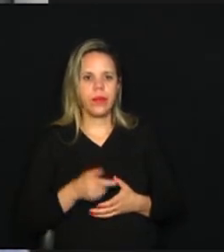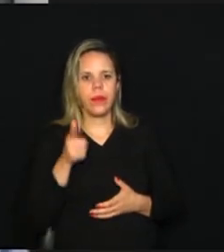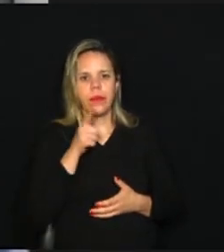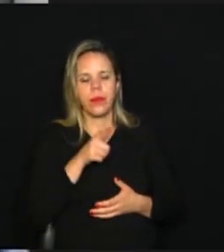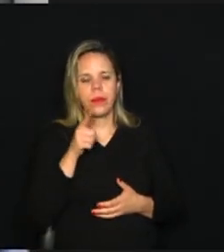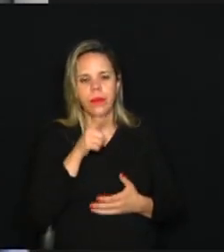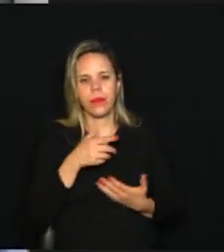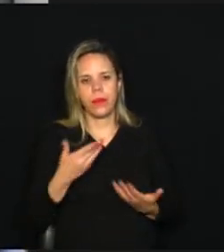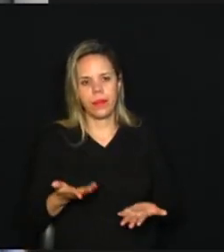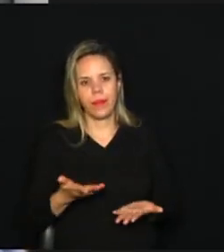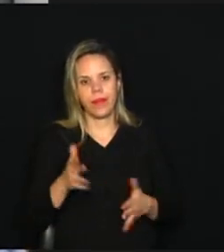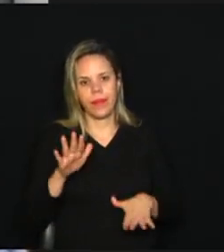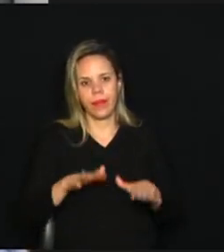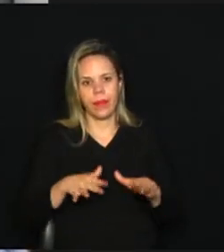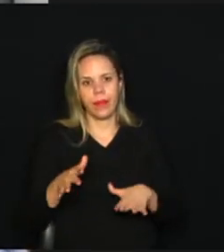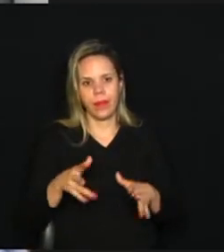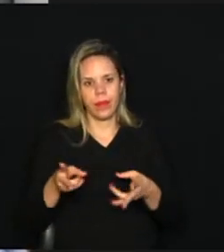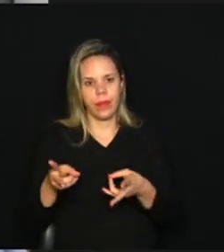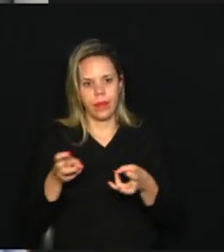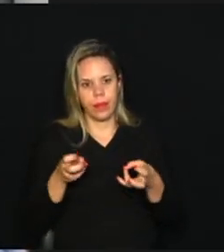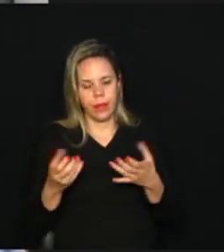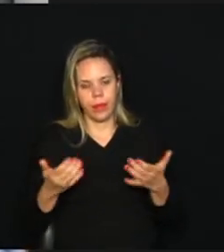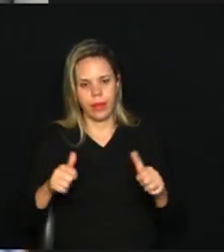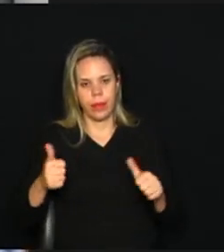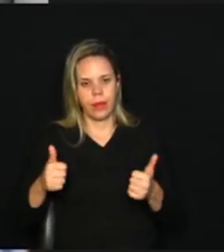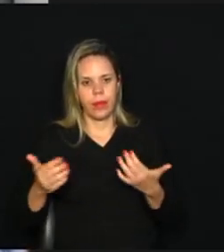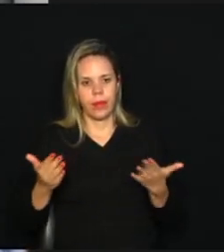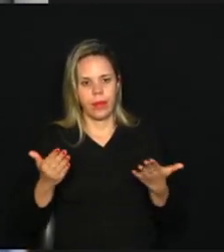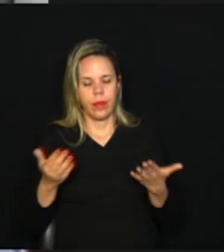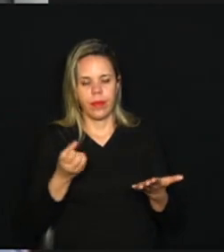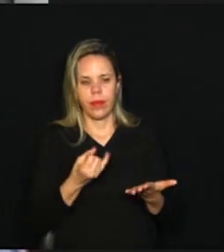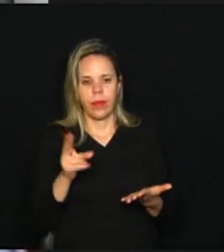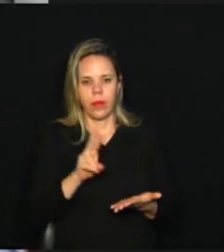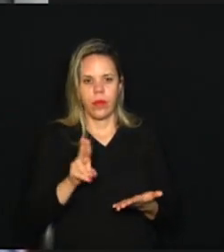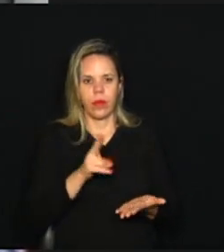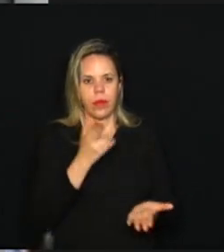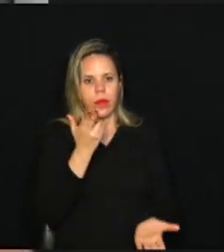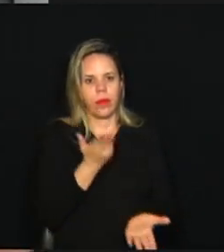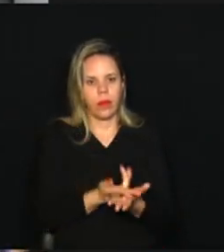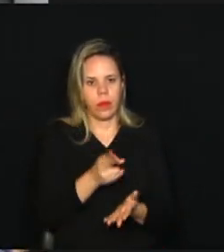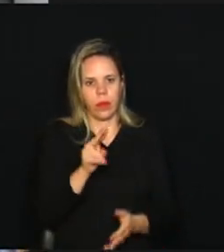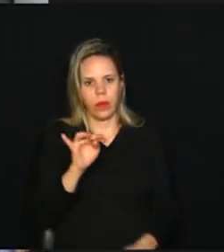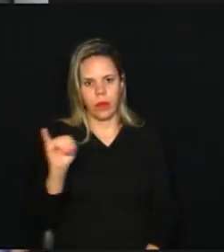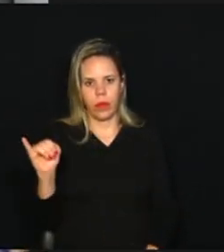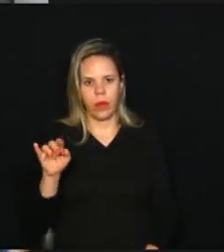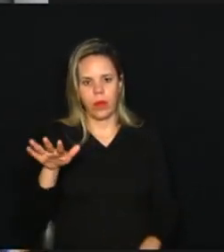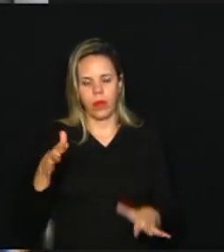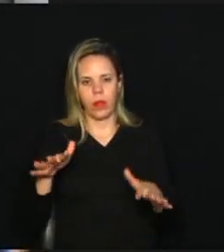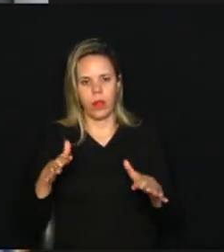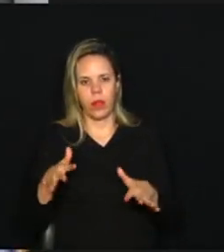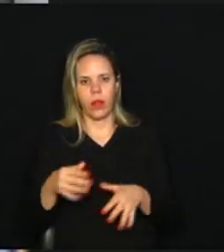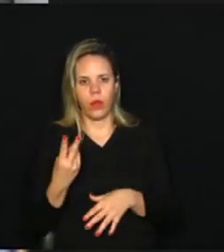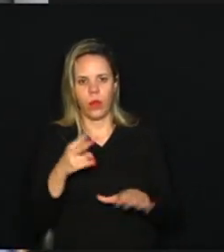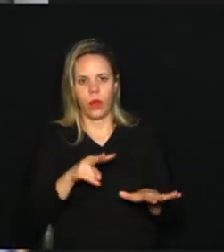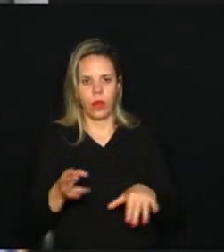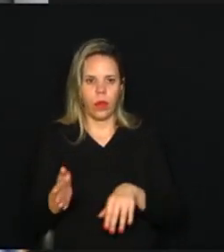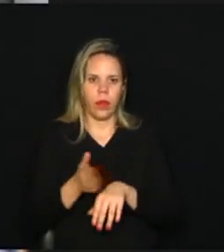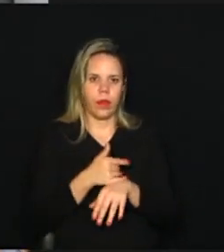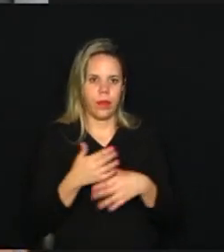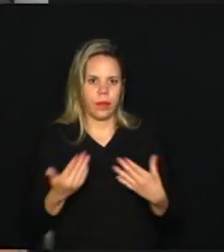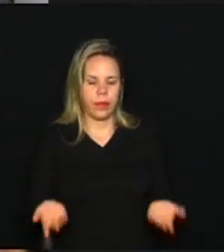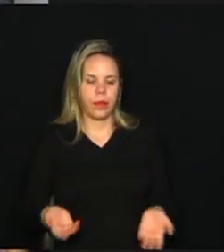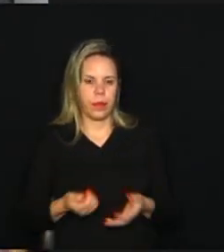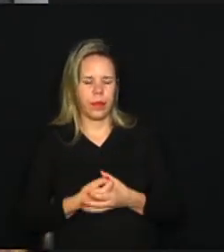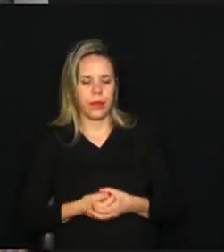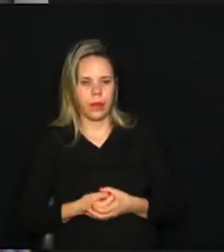né, ter uma previsibilidade de uso de leitos com mais ou menos 2 semanas de antecedência, né?